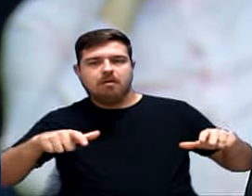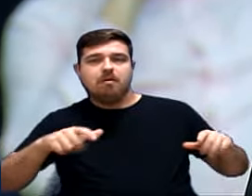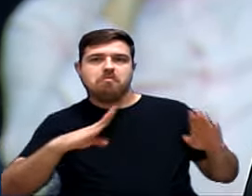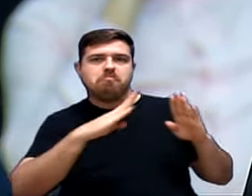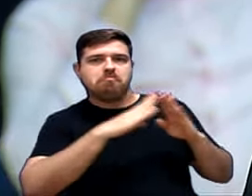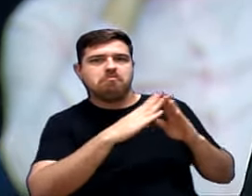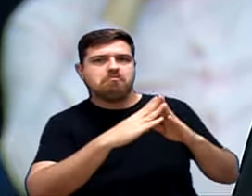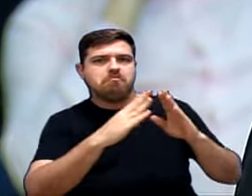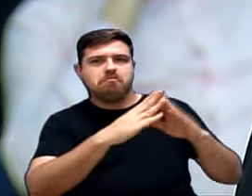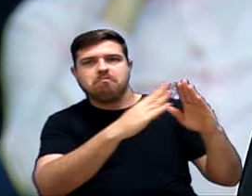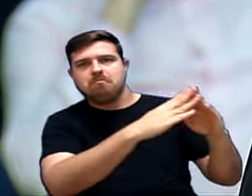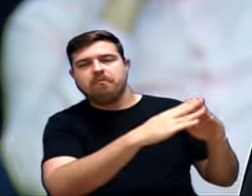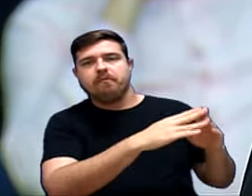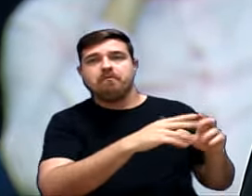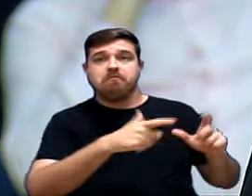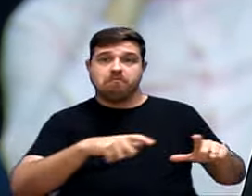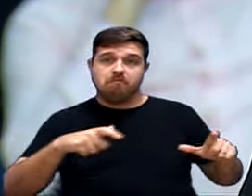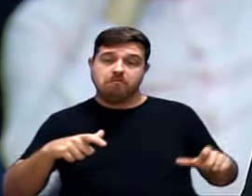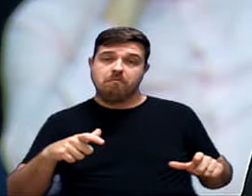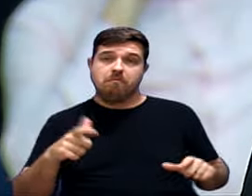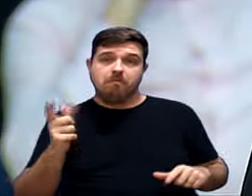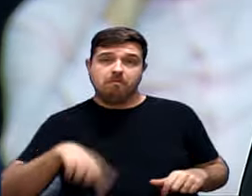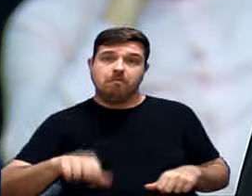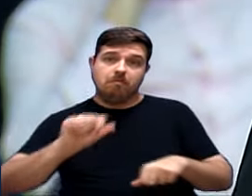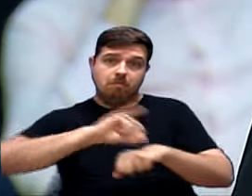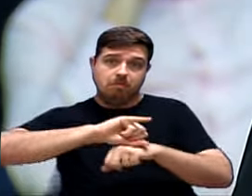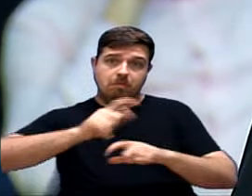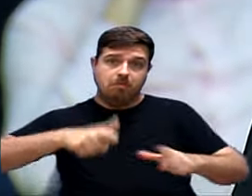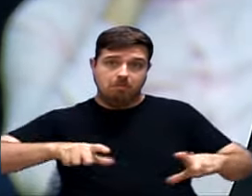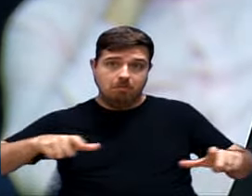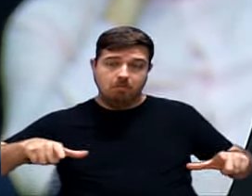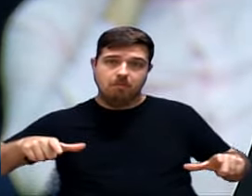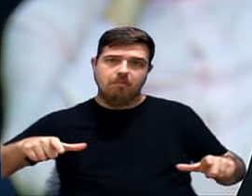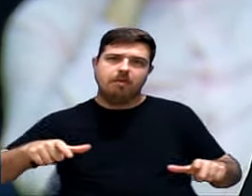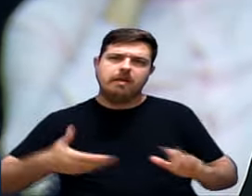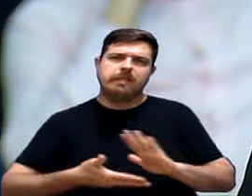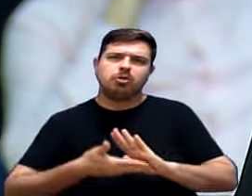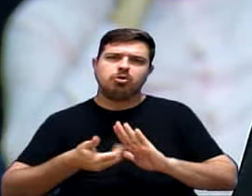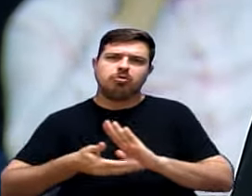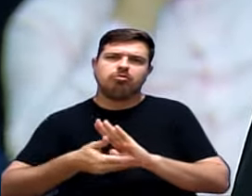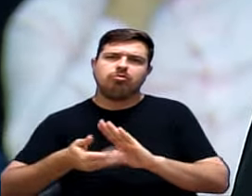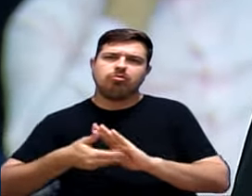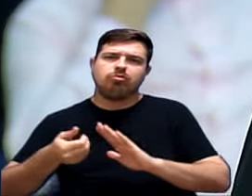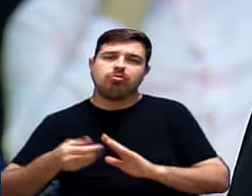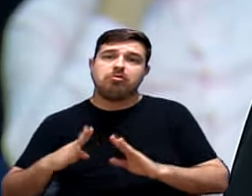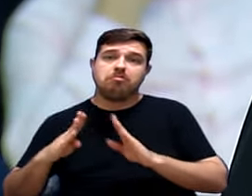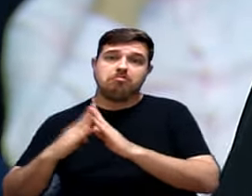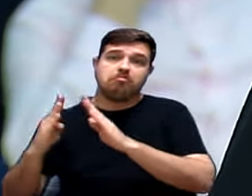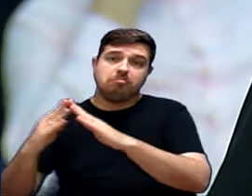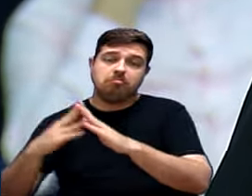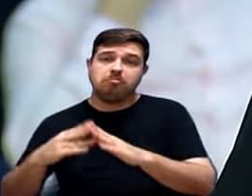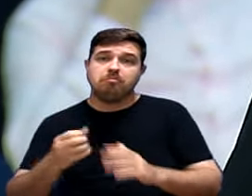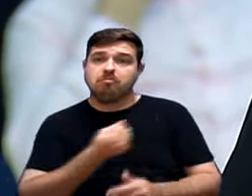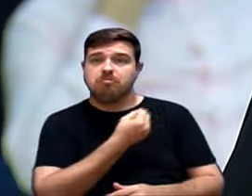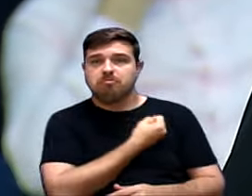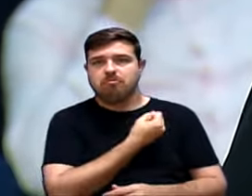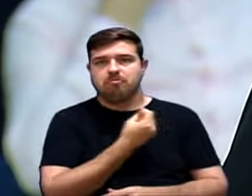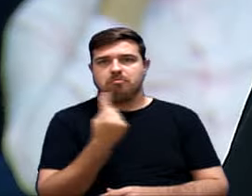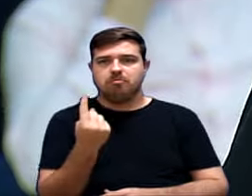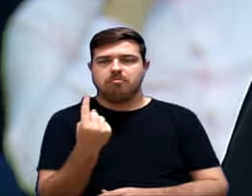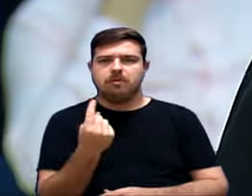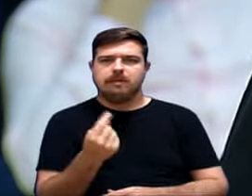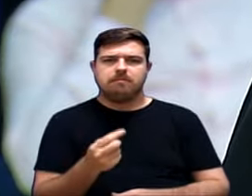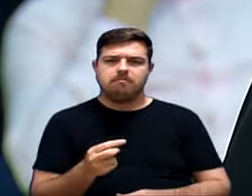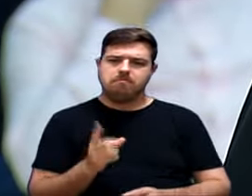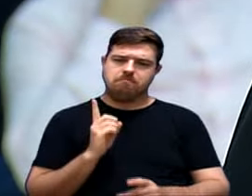2 aumento da zona Central certo eliminando zonas residenciais um e assim no meu ponto de vista uma